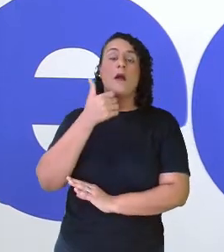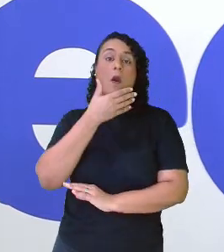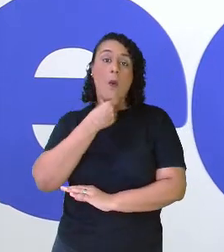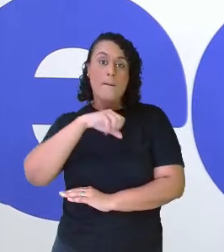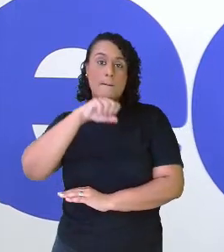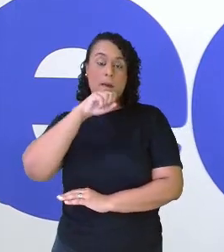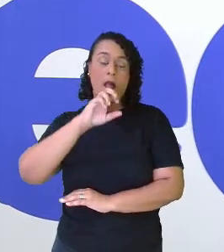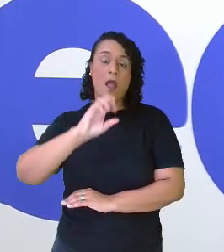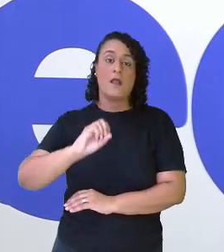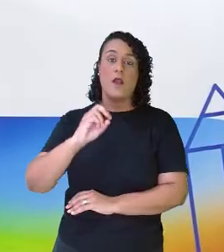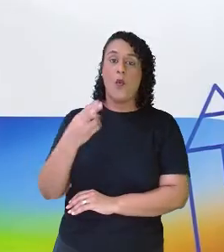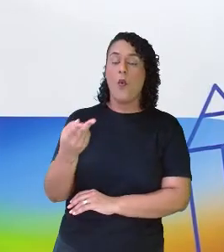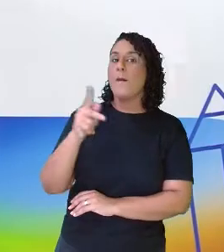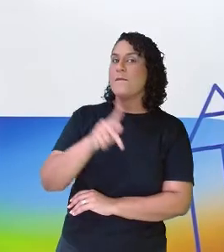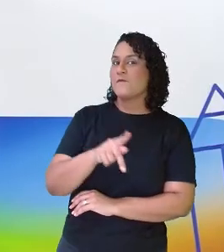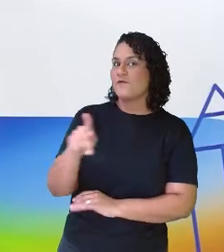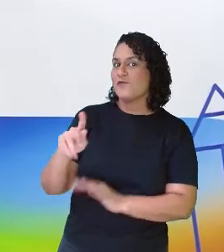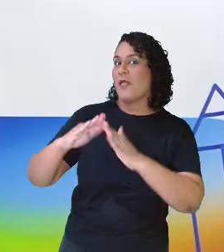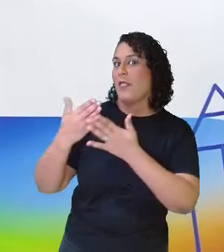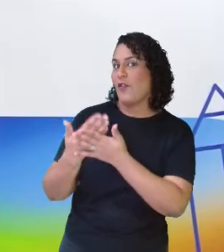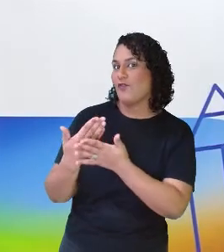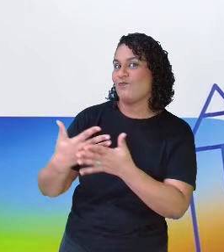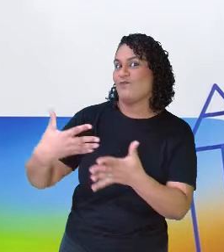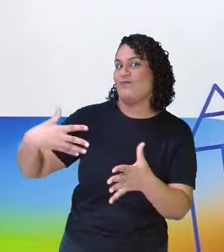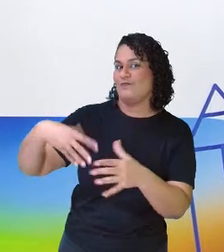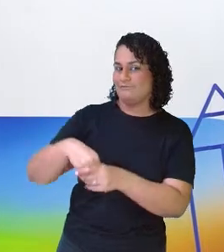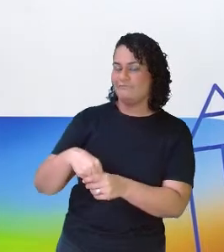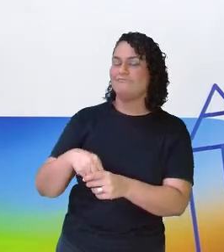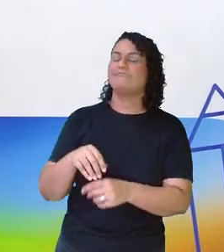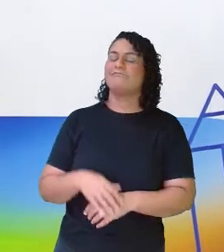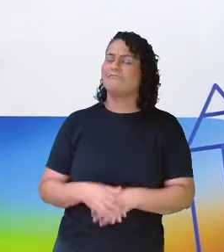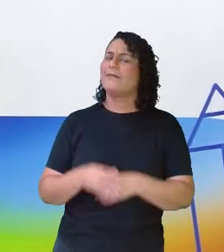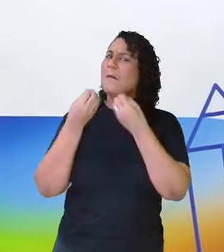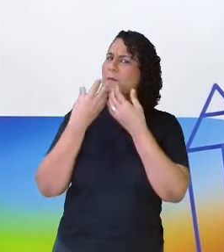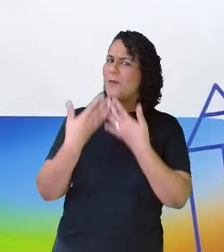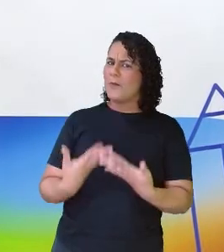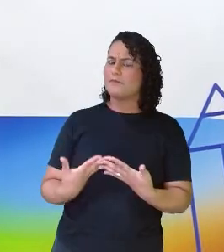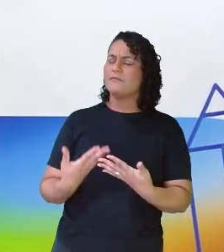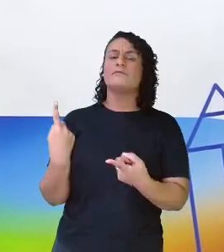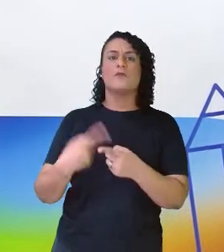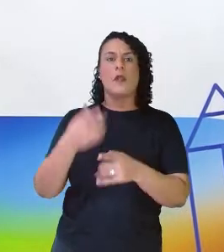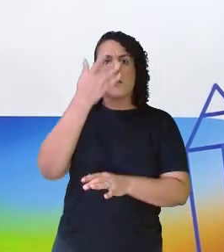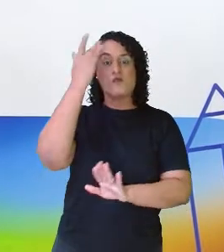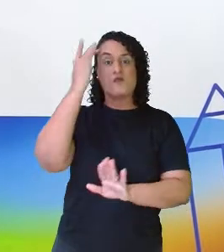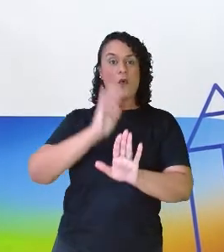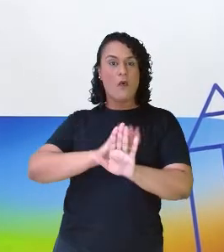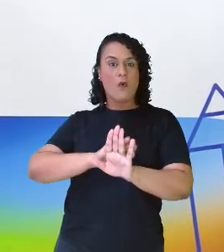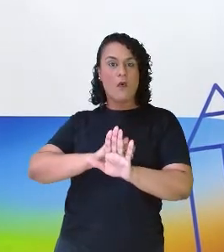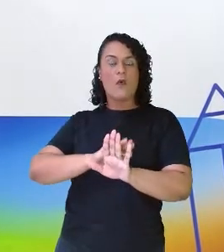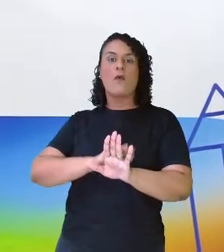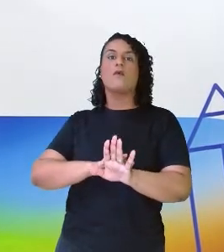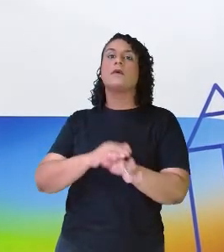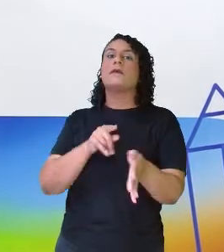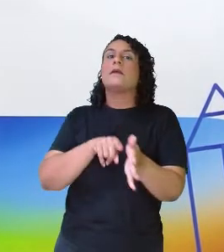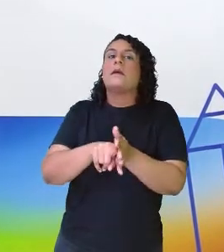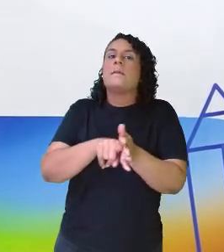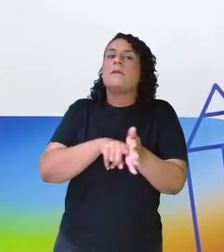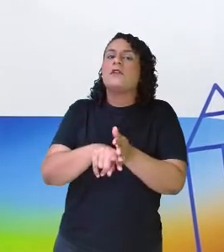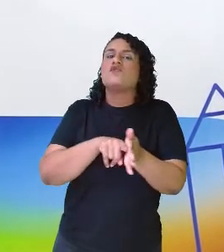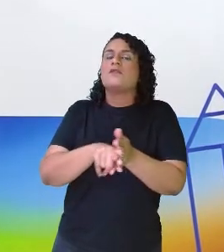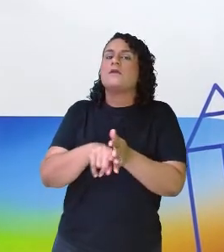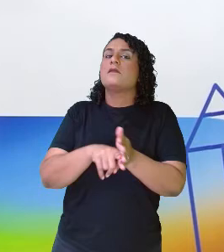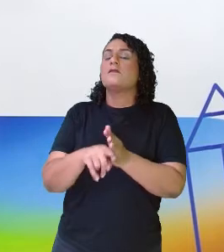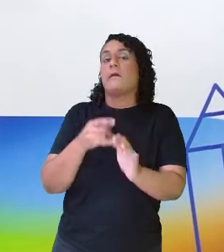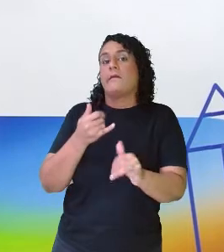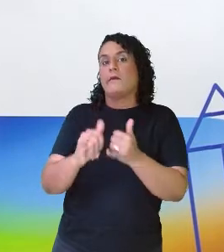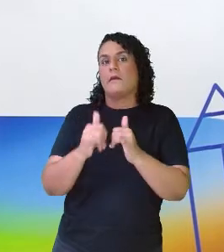uma boa também, como a gente estava comentando aqui, né? Porque a nossa produção ali estava falando, né, na pesquisa da internet. Mas nem todo